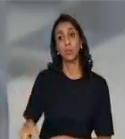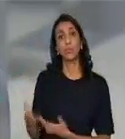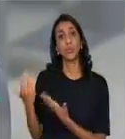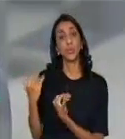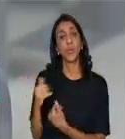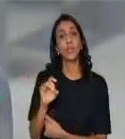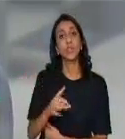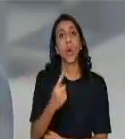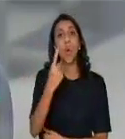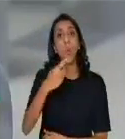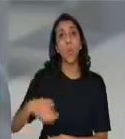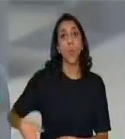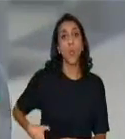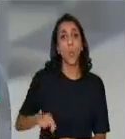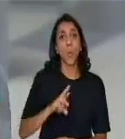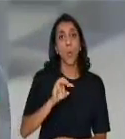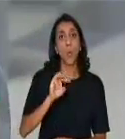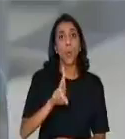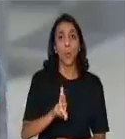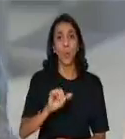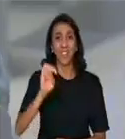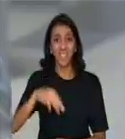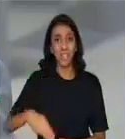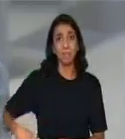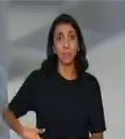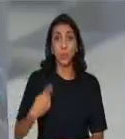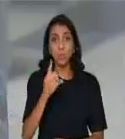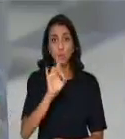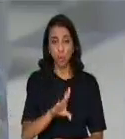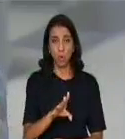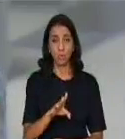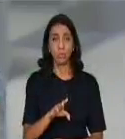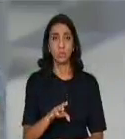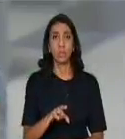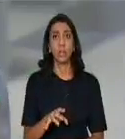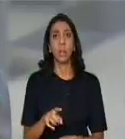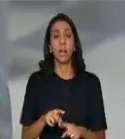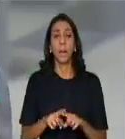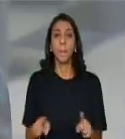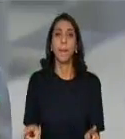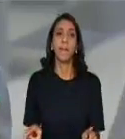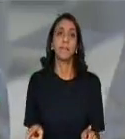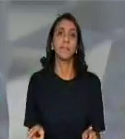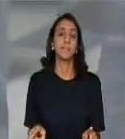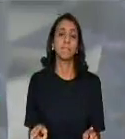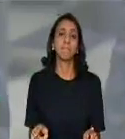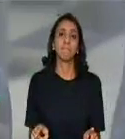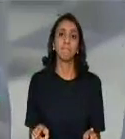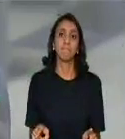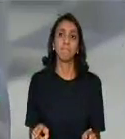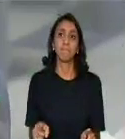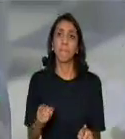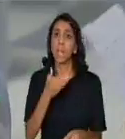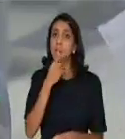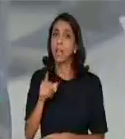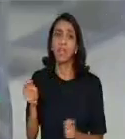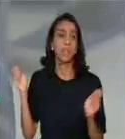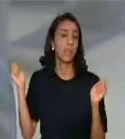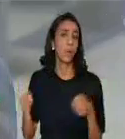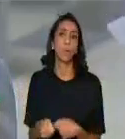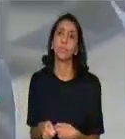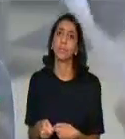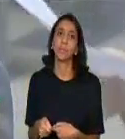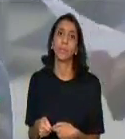falta de tratamento, e o estado tinha a obrigação de cumprir por decisão da justiça, acabou perdendo o último